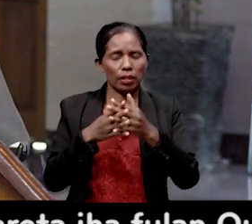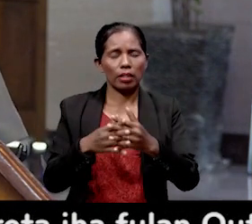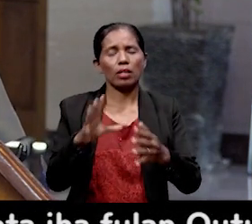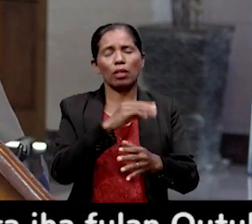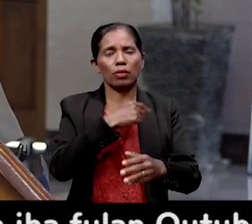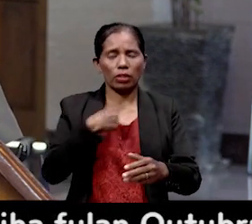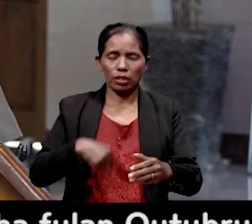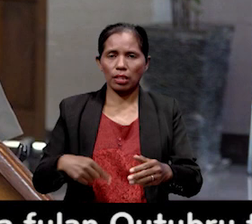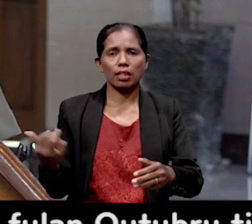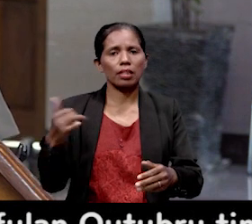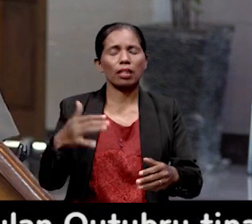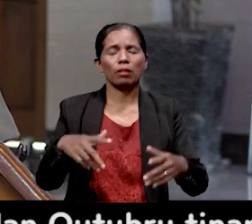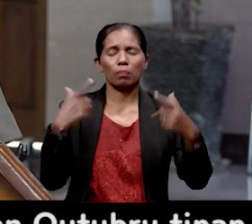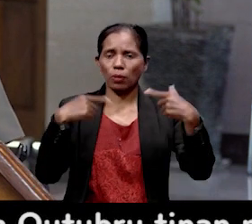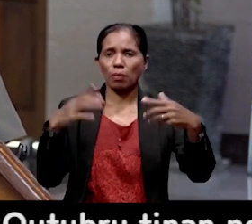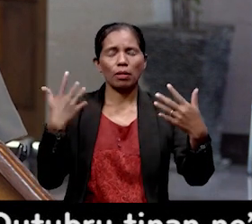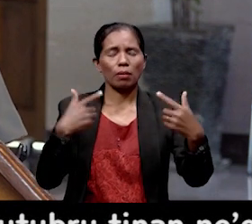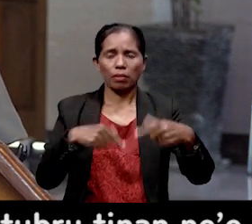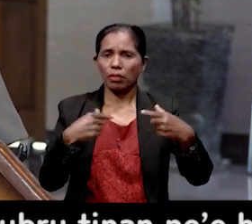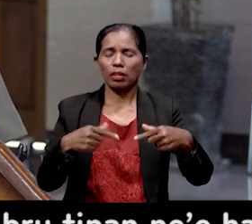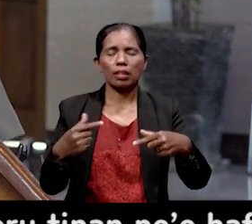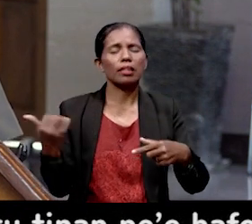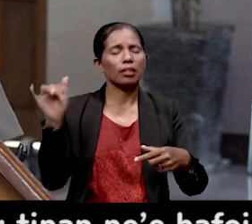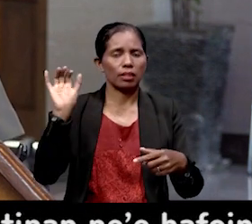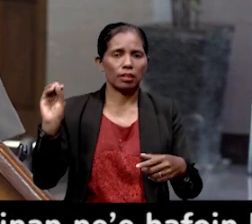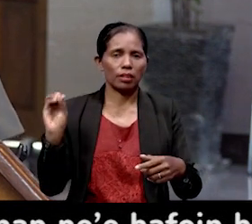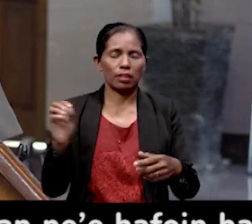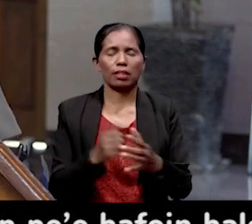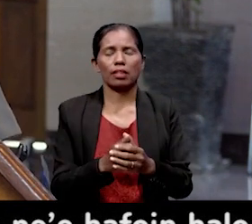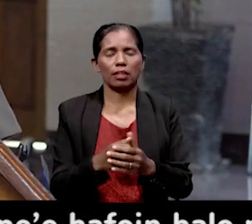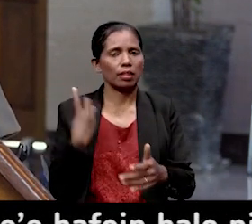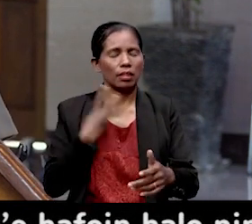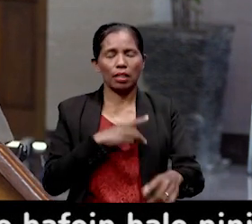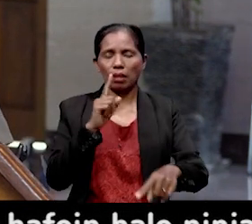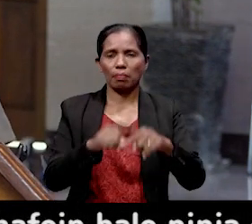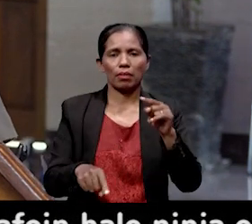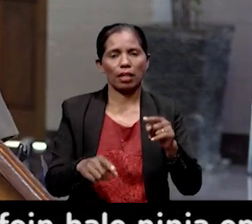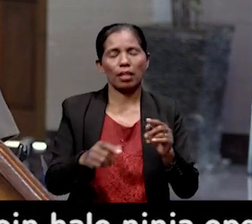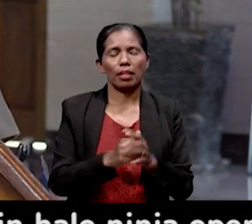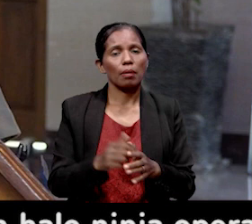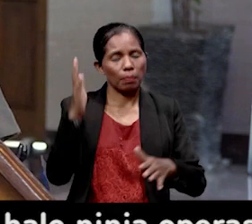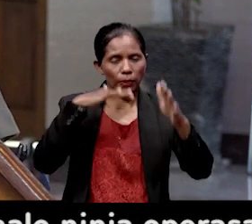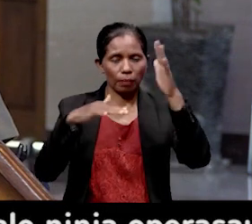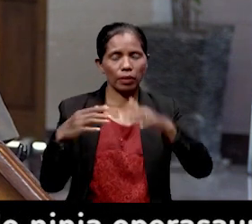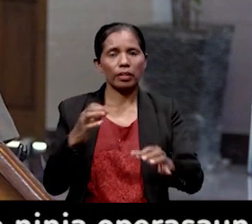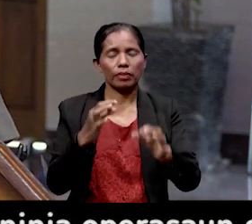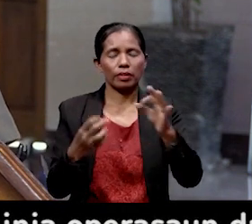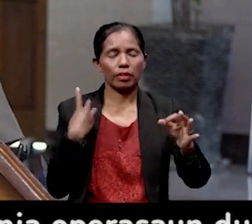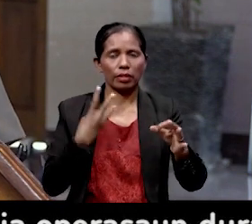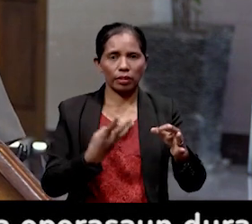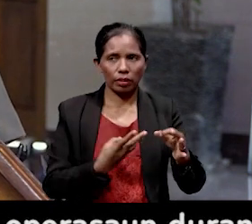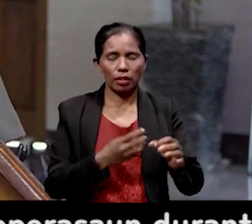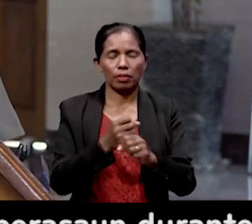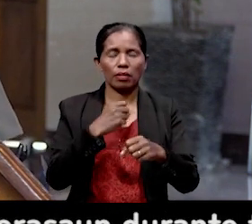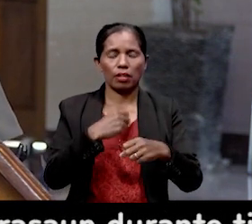ham mal problem sir nia. Ita la bele ba intervento interferto ne bagala. Problema maga sir kwa nasong potensi ne kwa ham